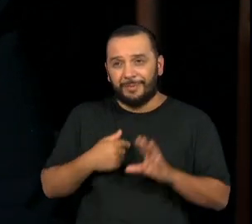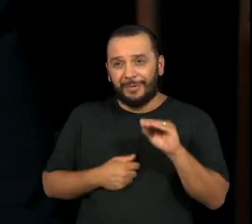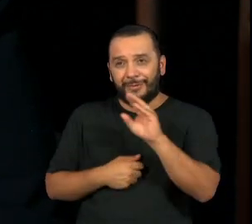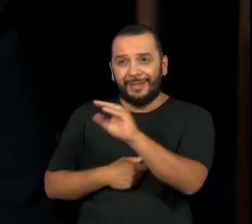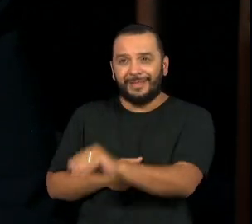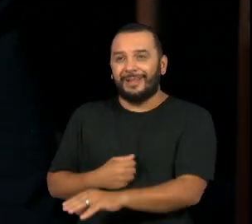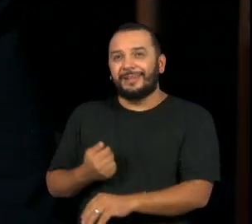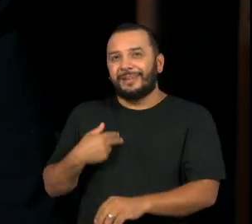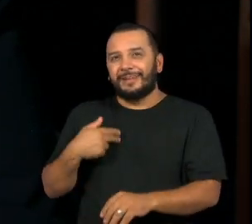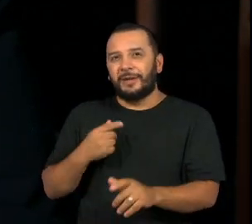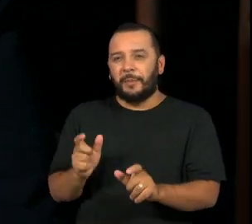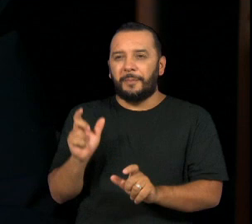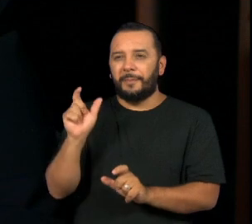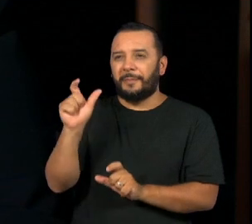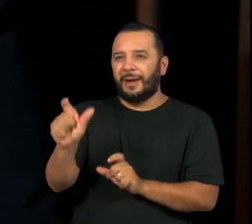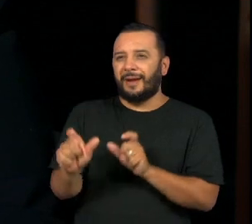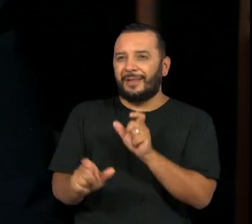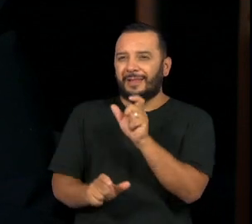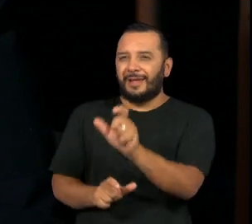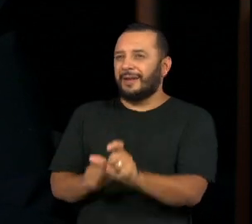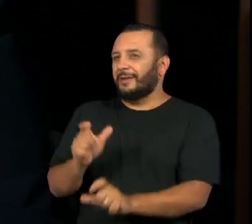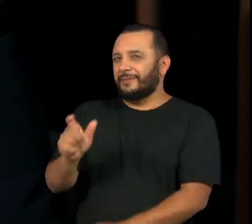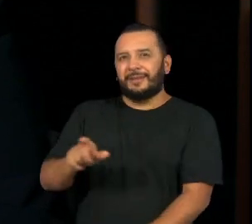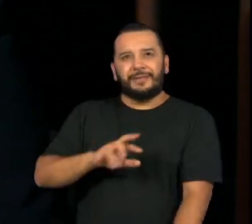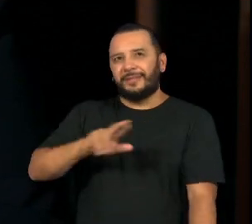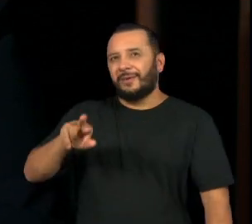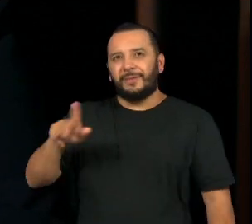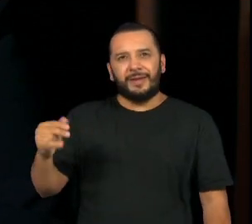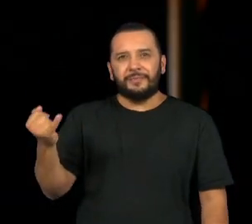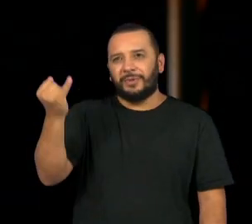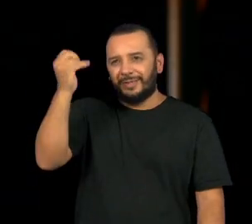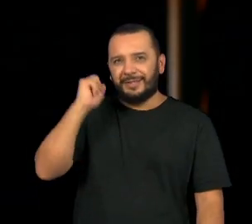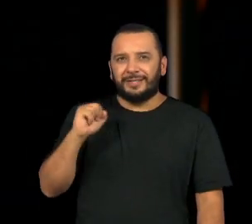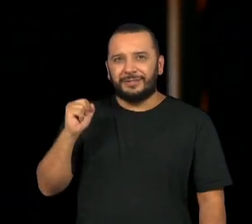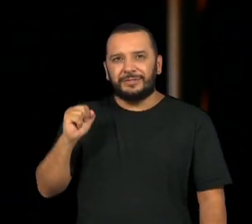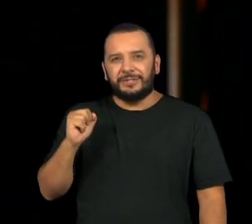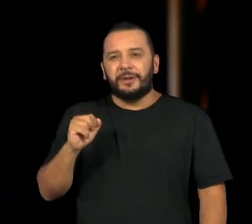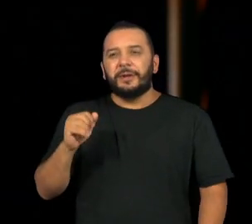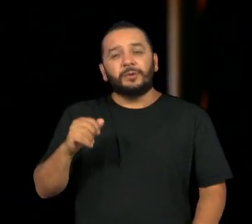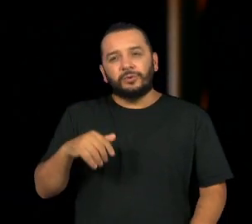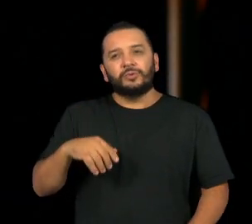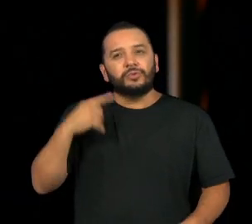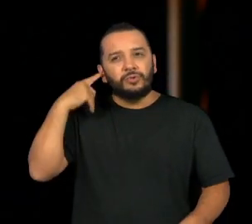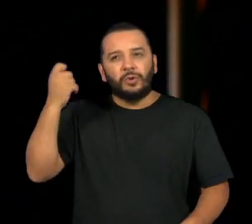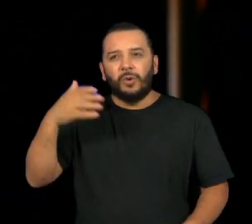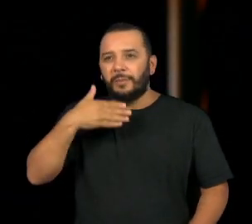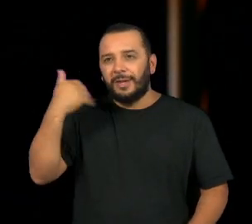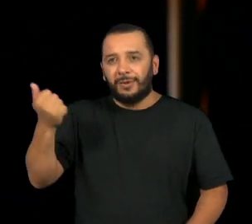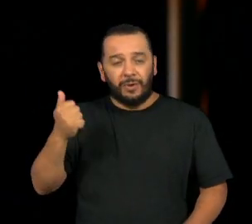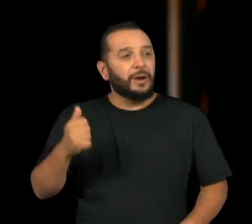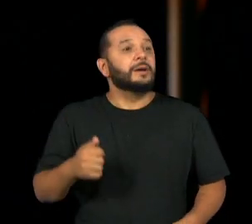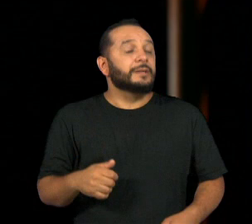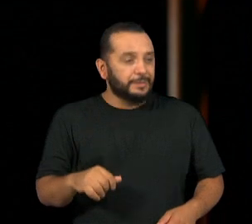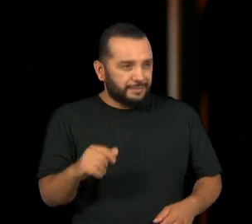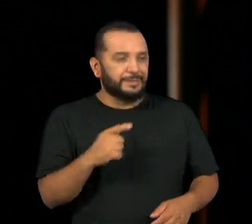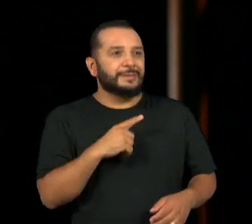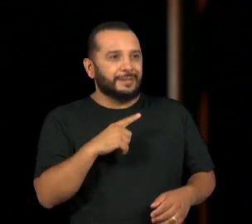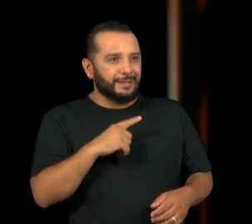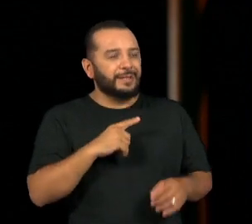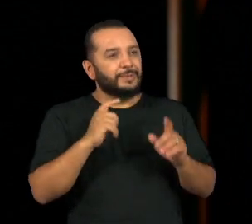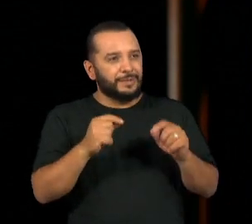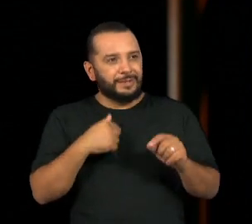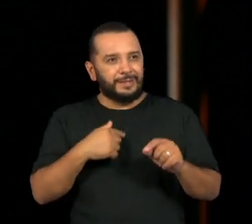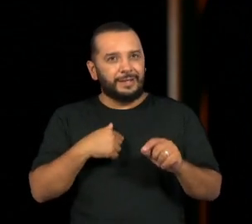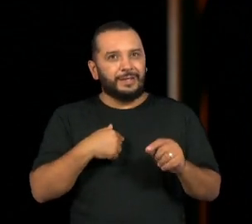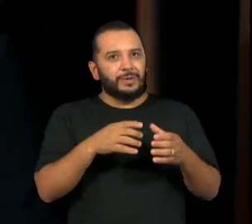mim a palavra não é tão importante quanto o som. Atrás do trilho reside o